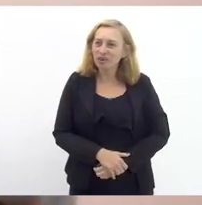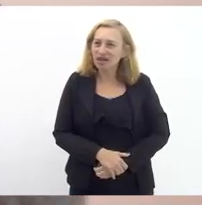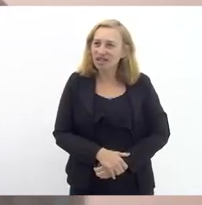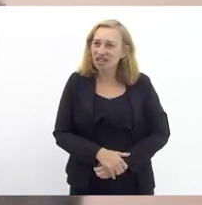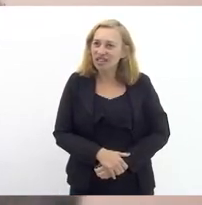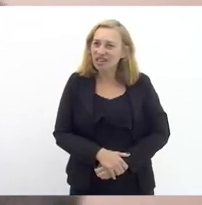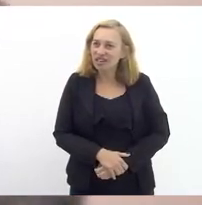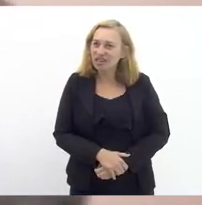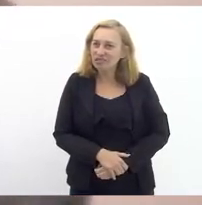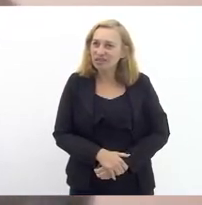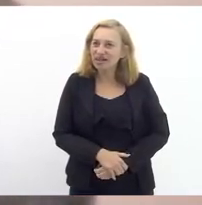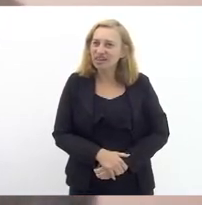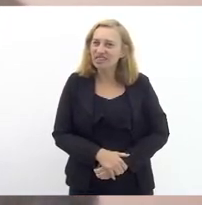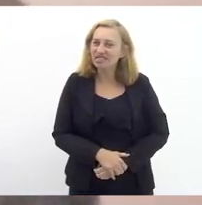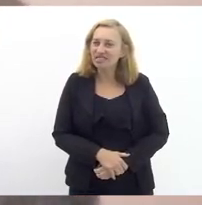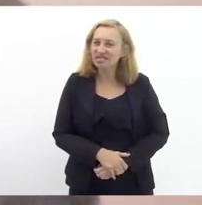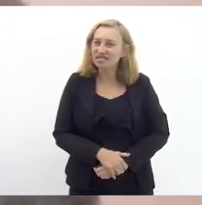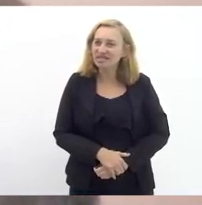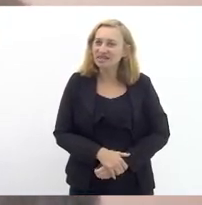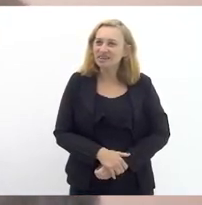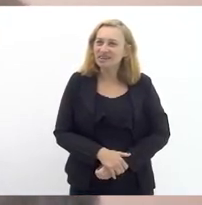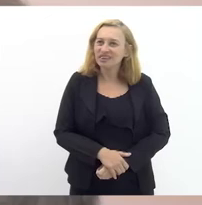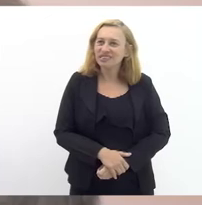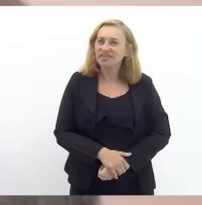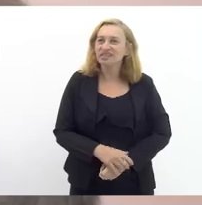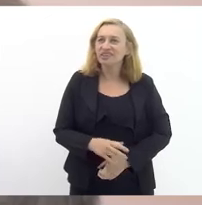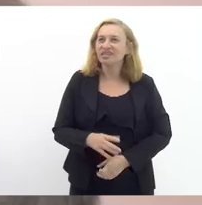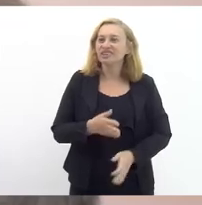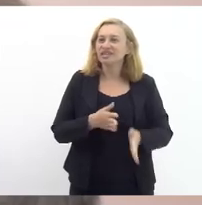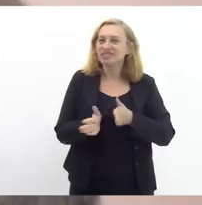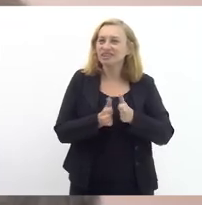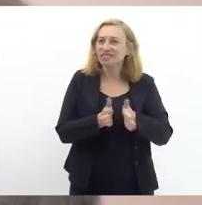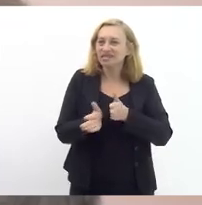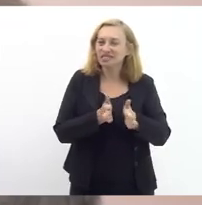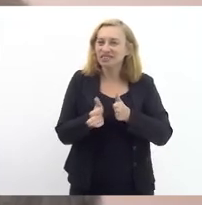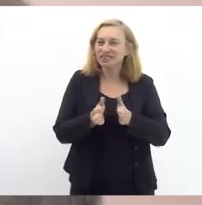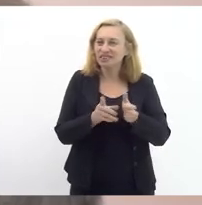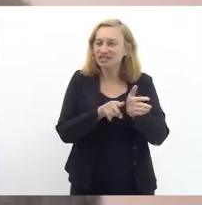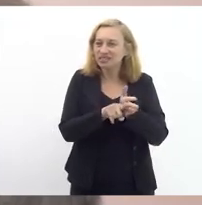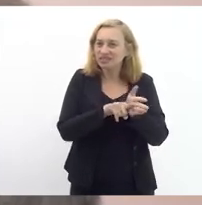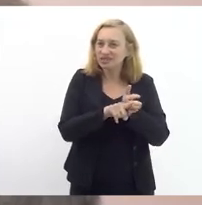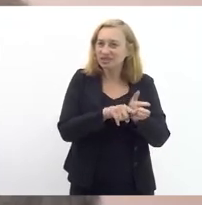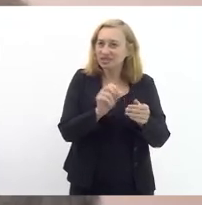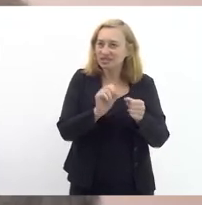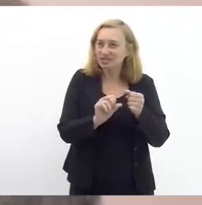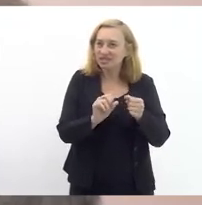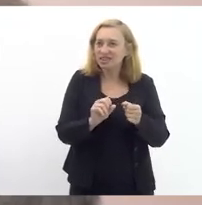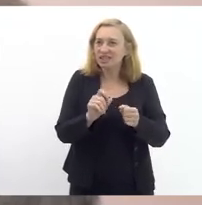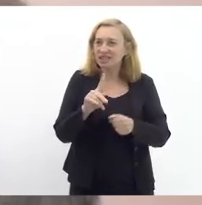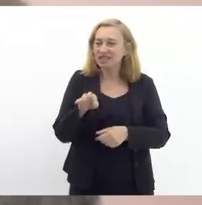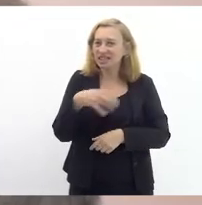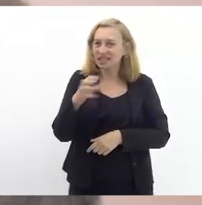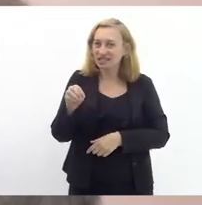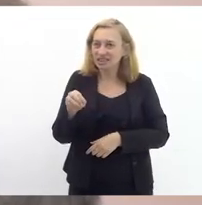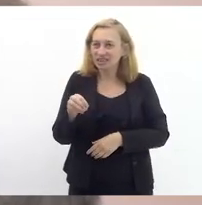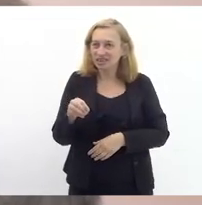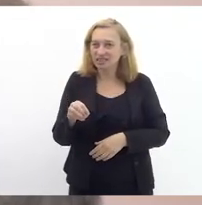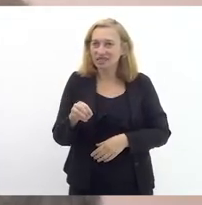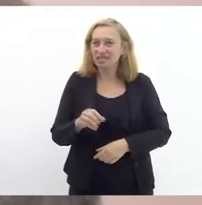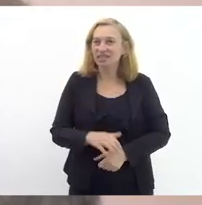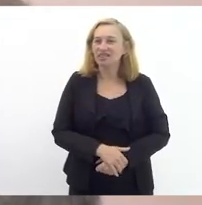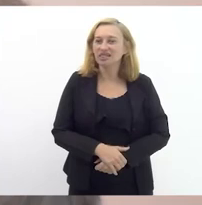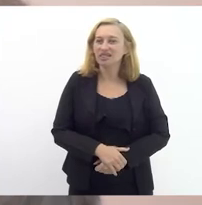E só acrescentar quanto à questão da acessibilidade, que em vistoria feita nas estações, até aquelas